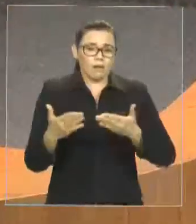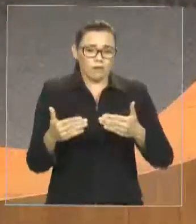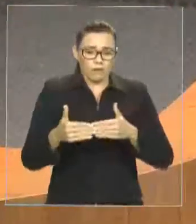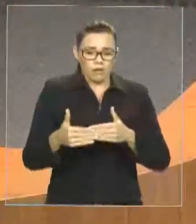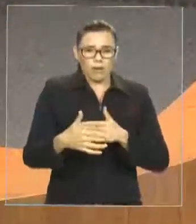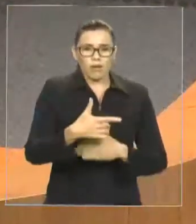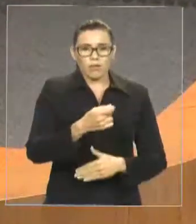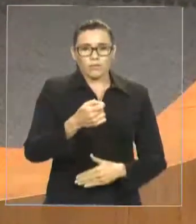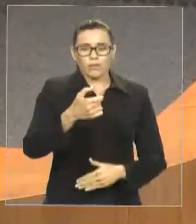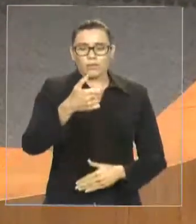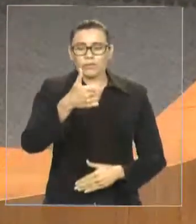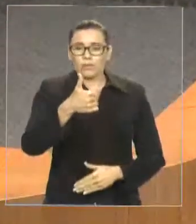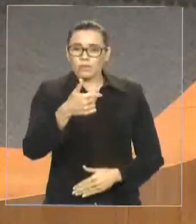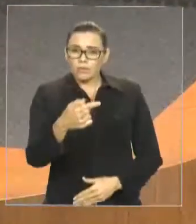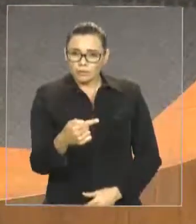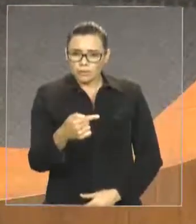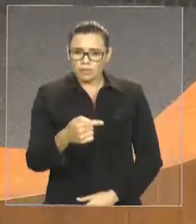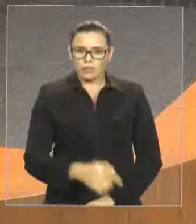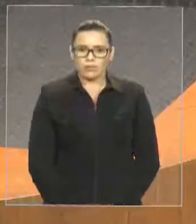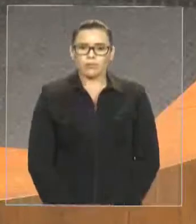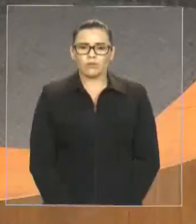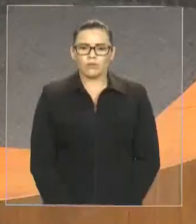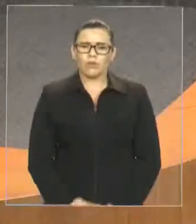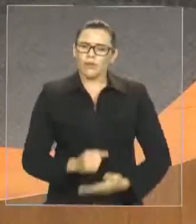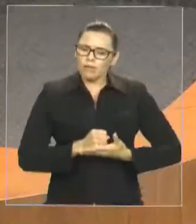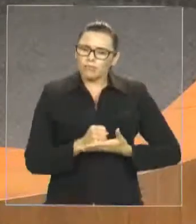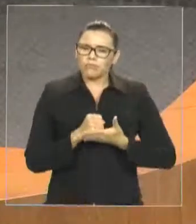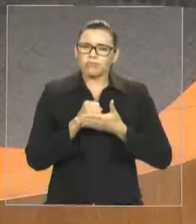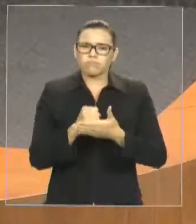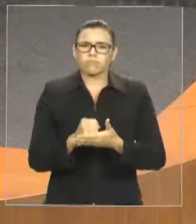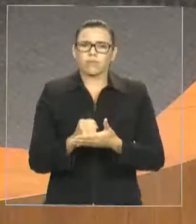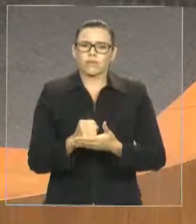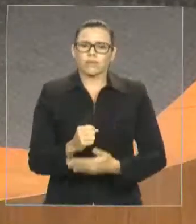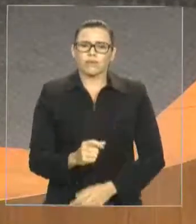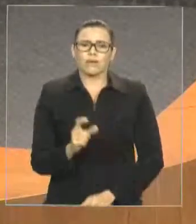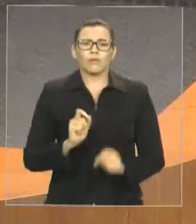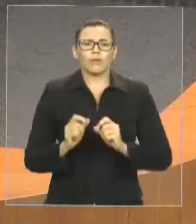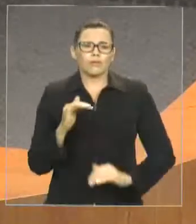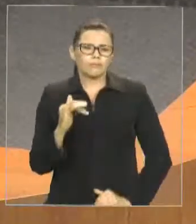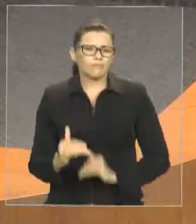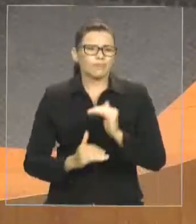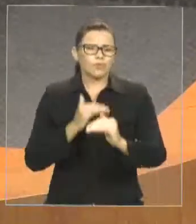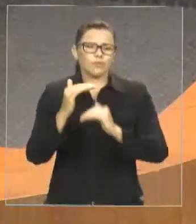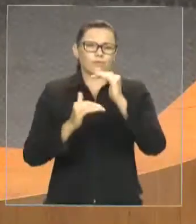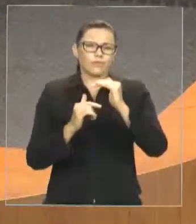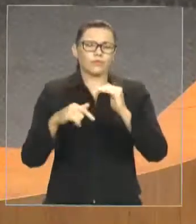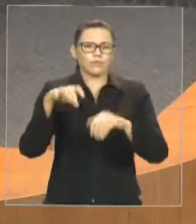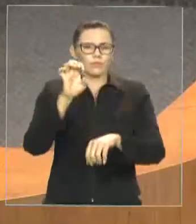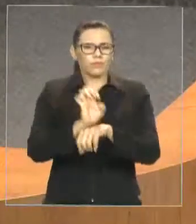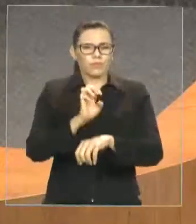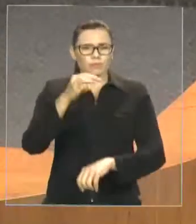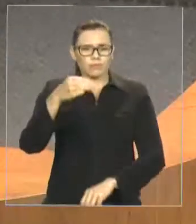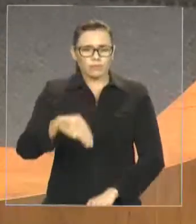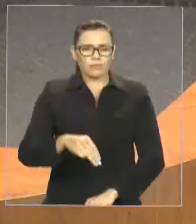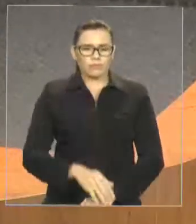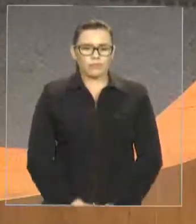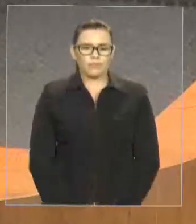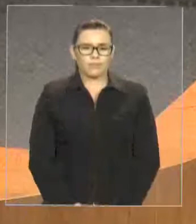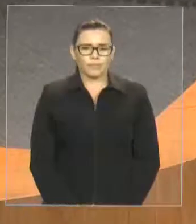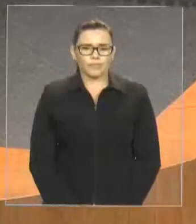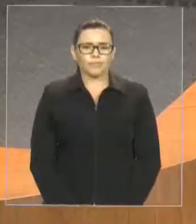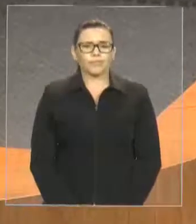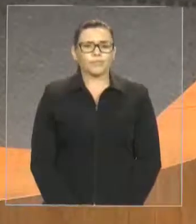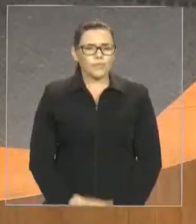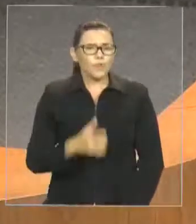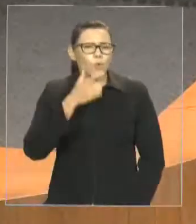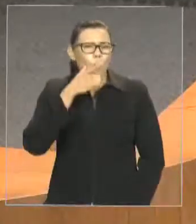esse ano, e assim dar a nossa colaboração aí para o desenvolvimento do Estado do Maranhão. Já conseguimos, na